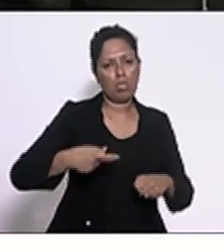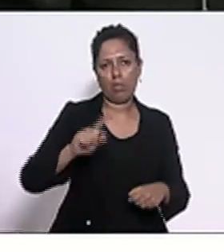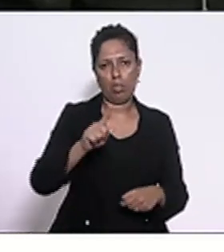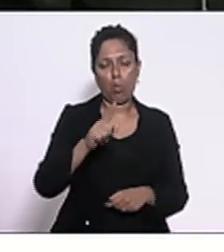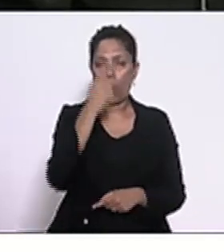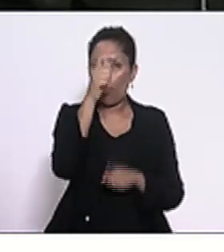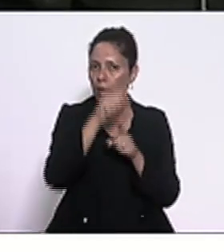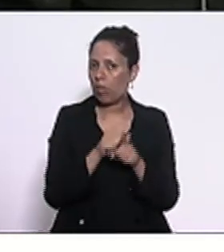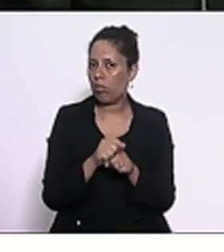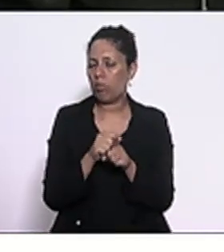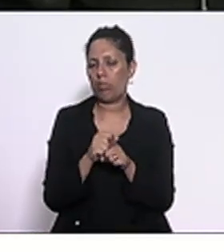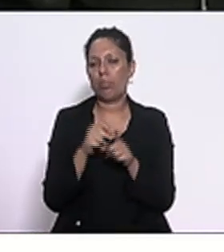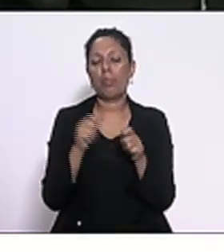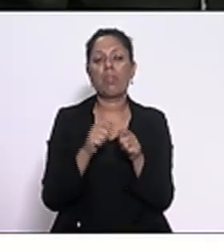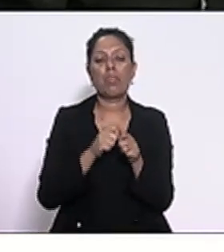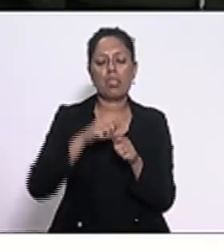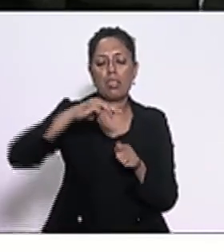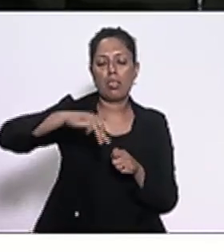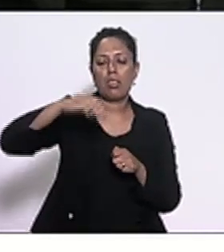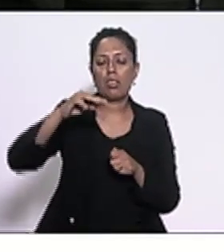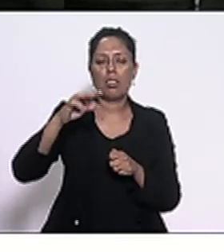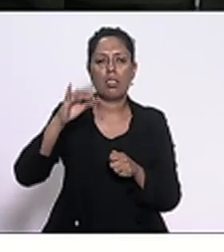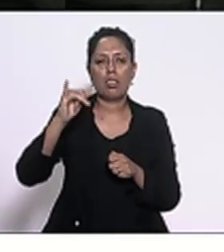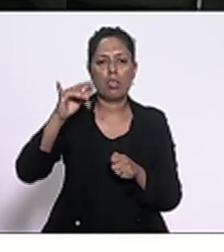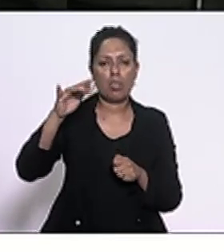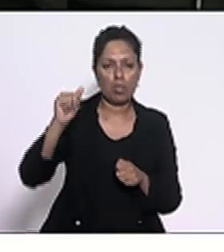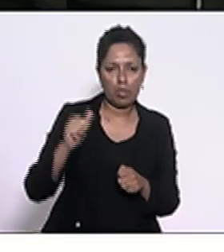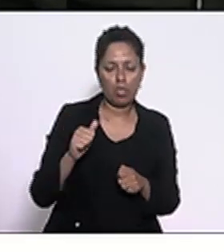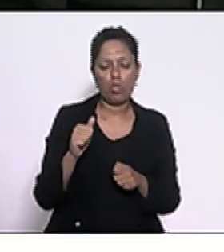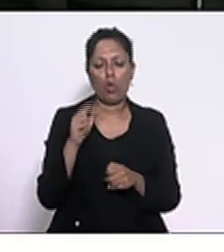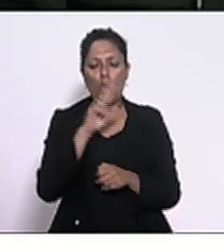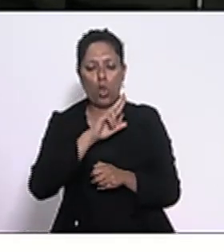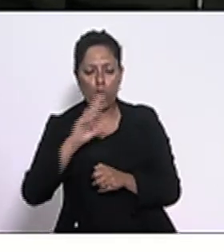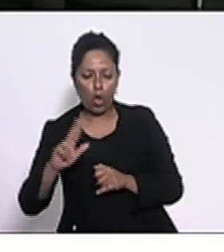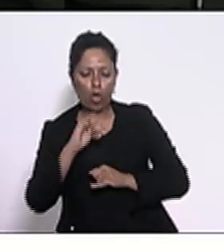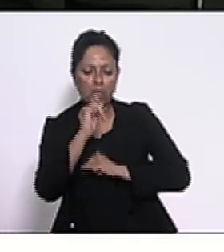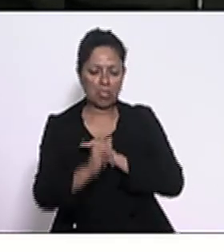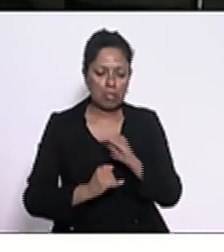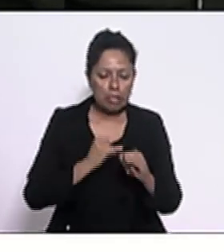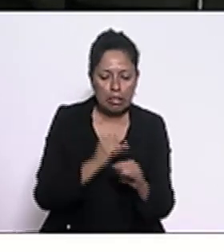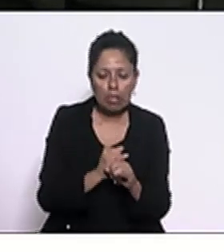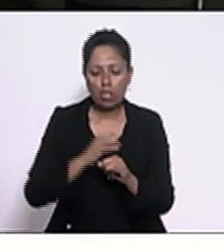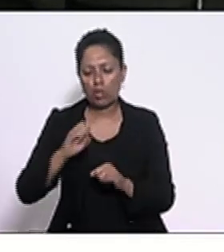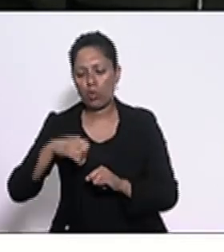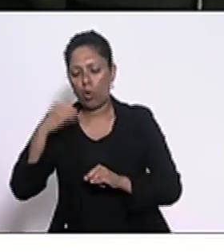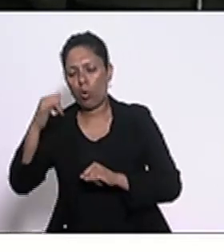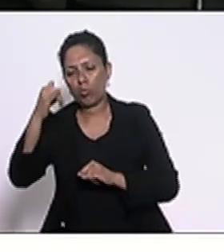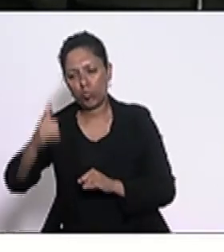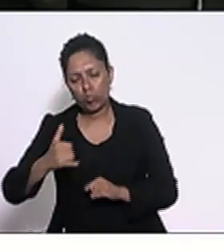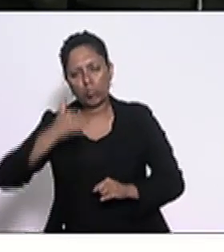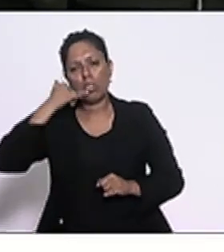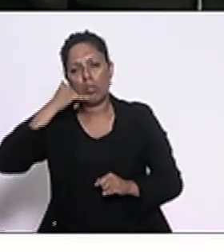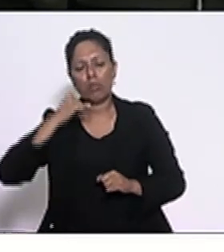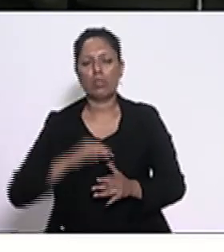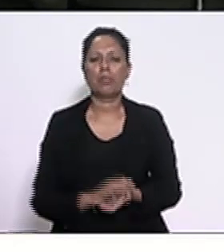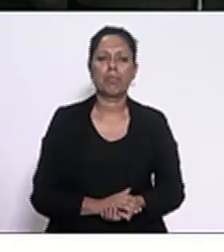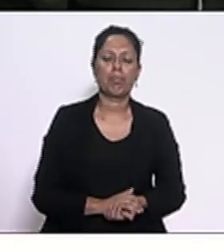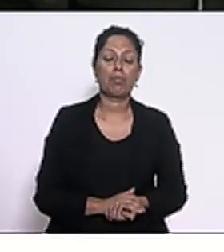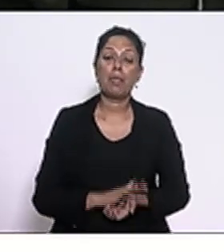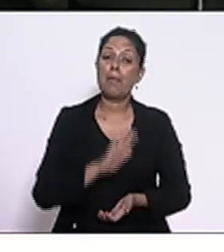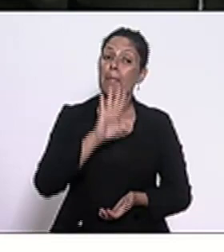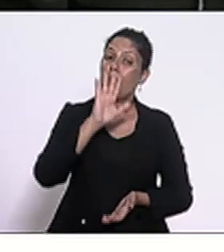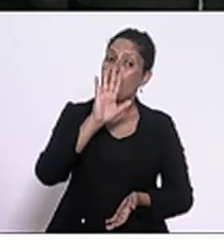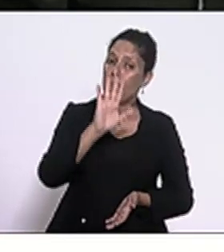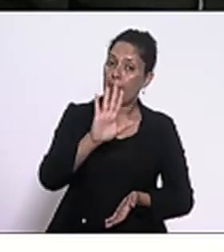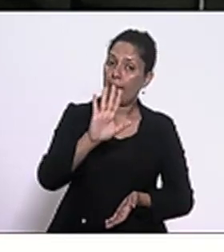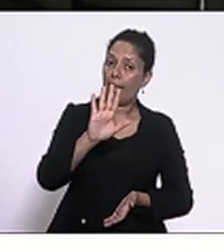para fazer colocar o nome na internet ou no telefone 0800.